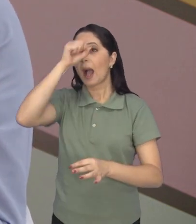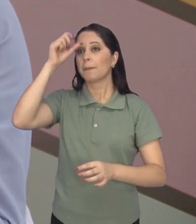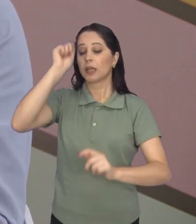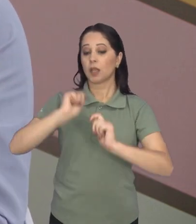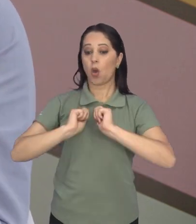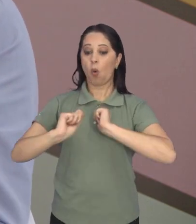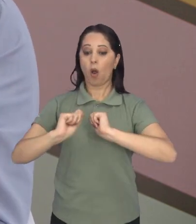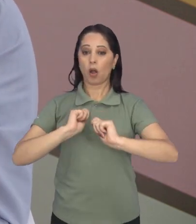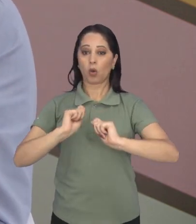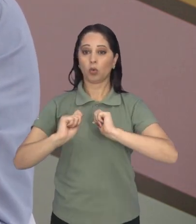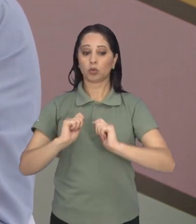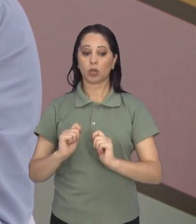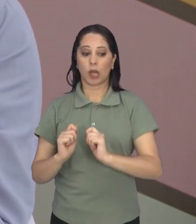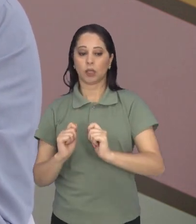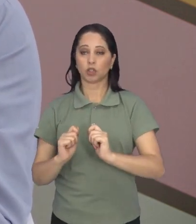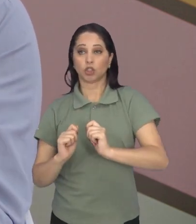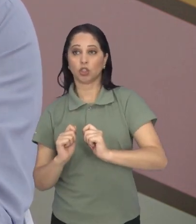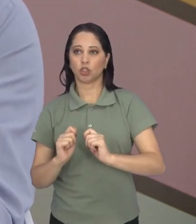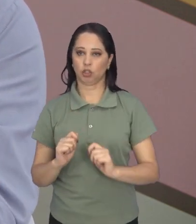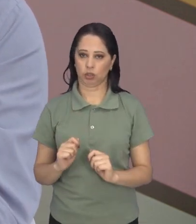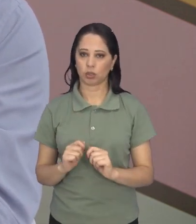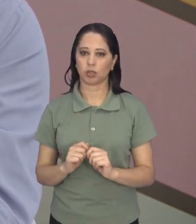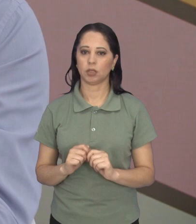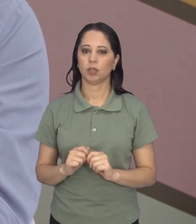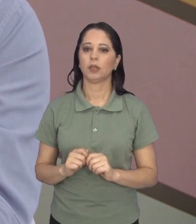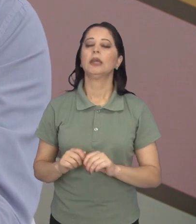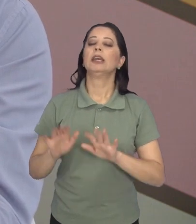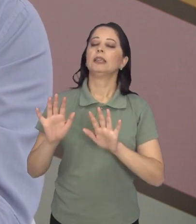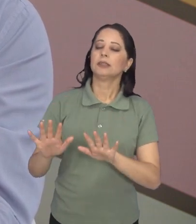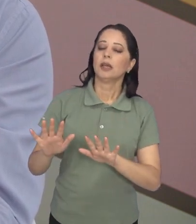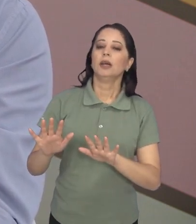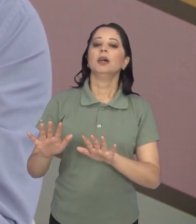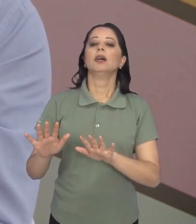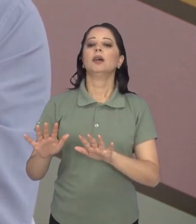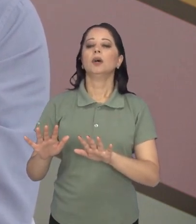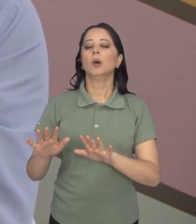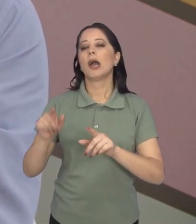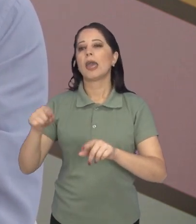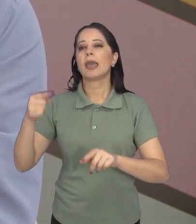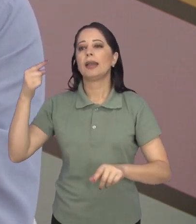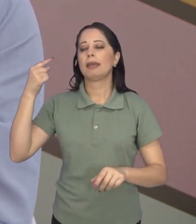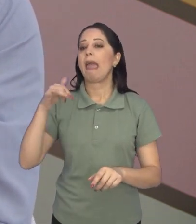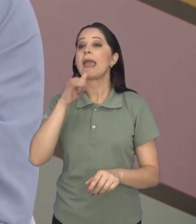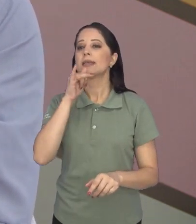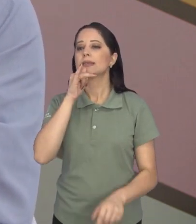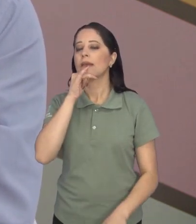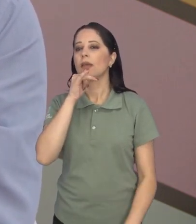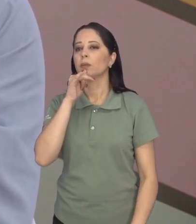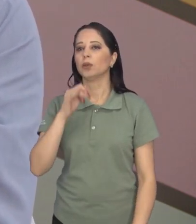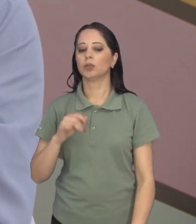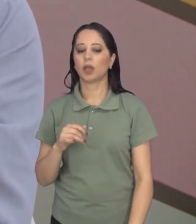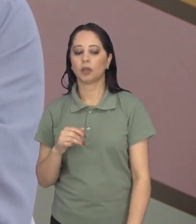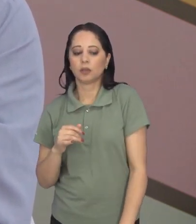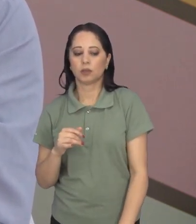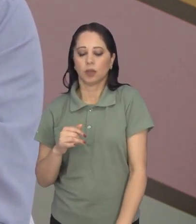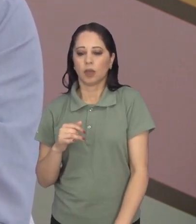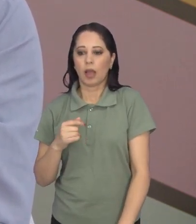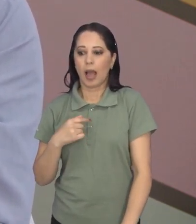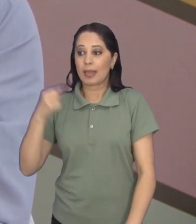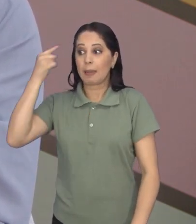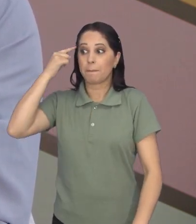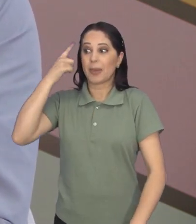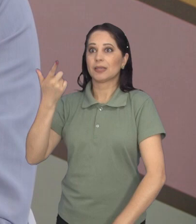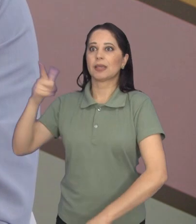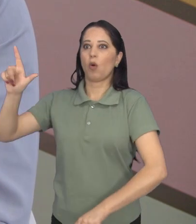ele aprender a lidar com o seu tique. Então ele coloca uma motivação cognitiva em cima do tique dele para